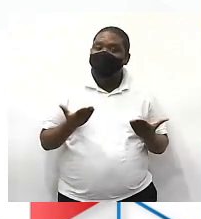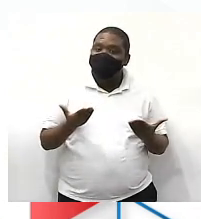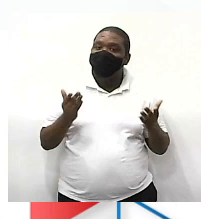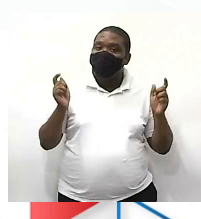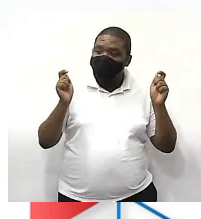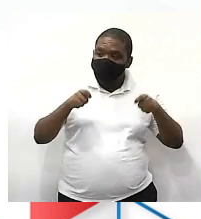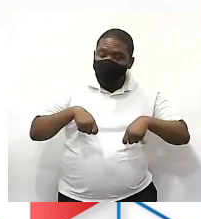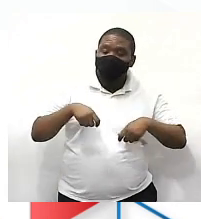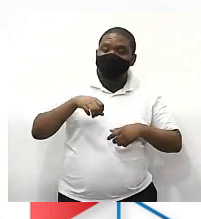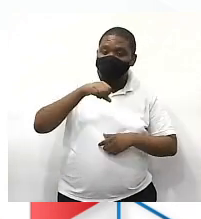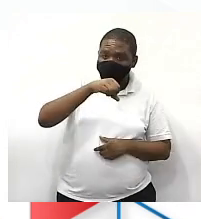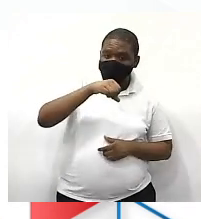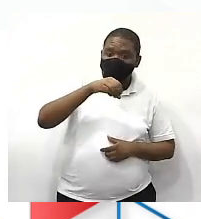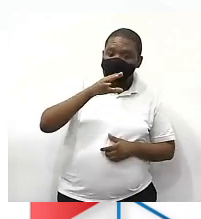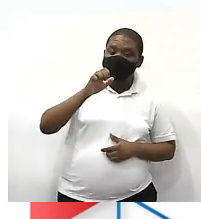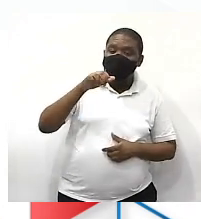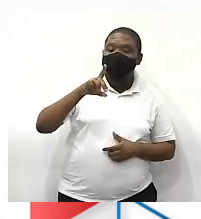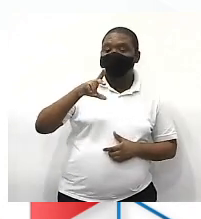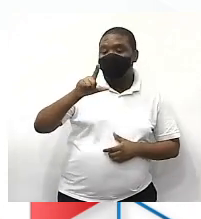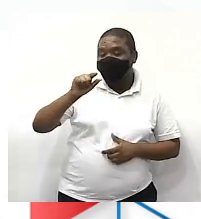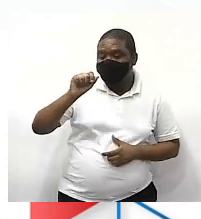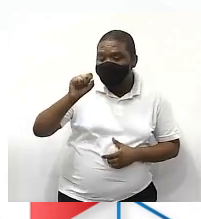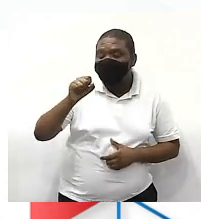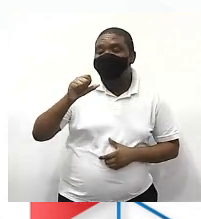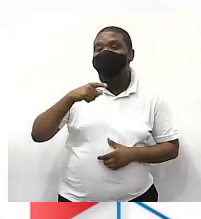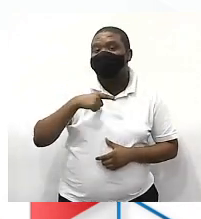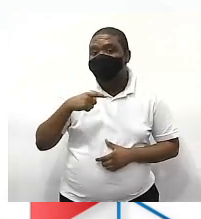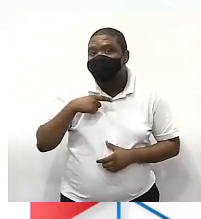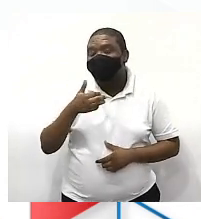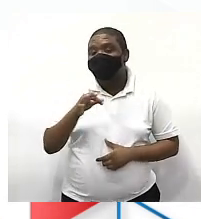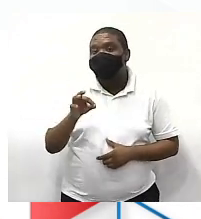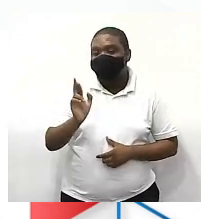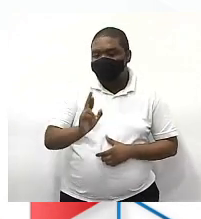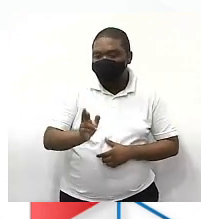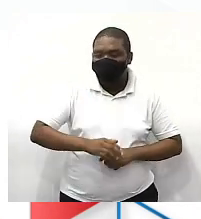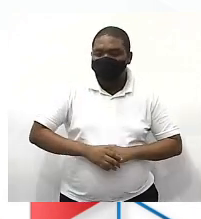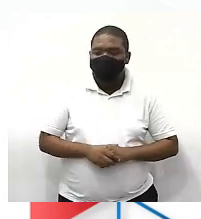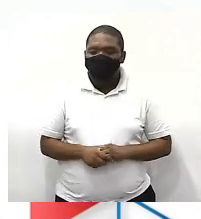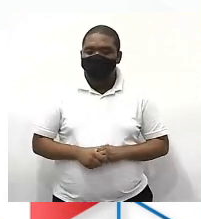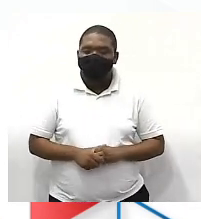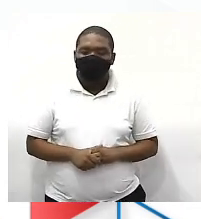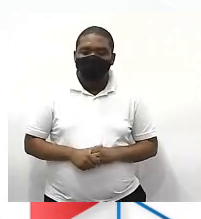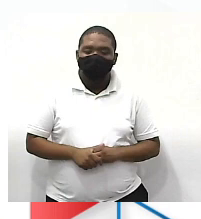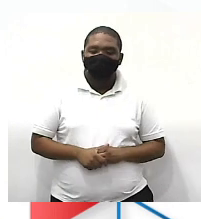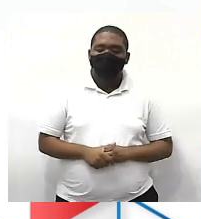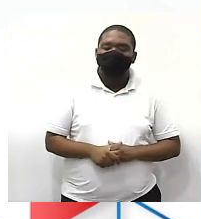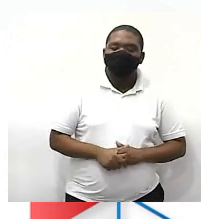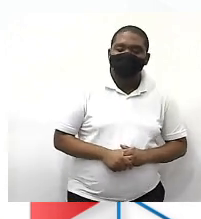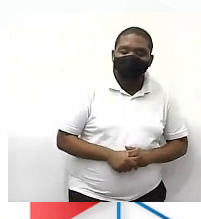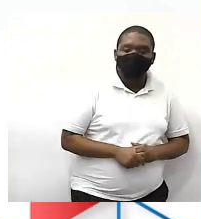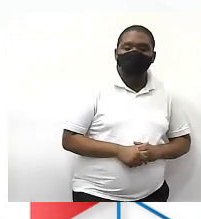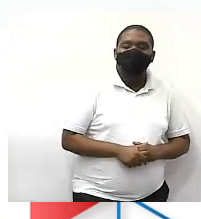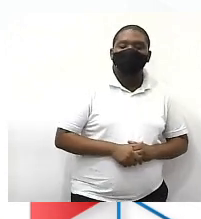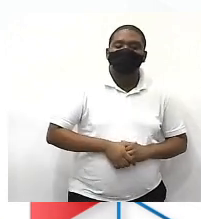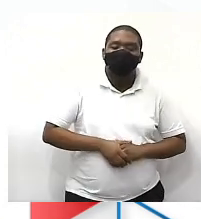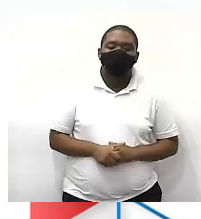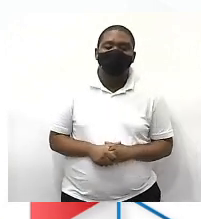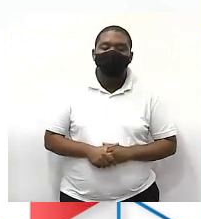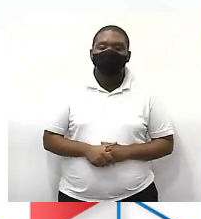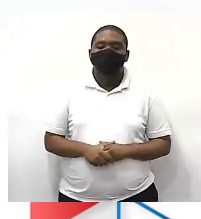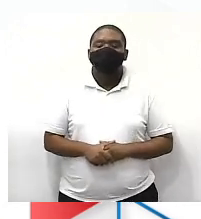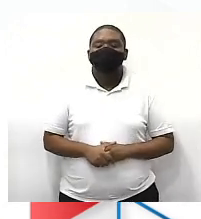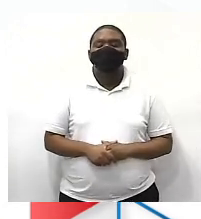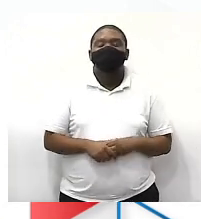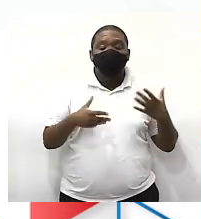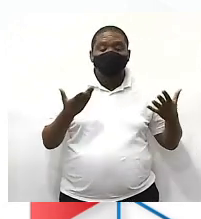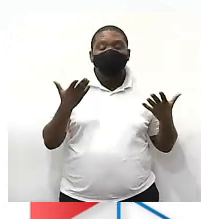ter 9 cédulas de R$10 separando os grupos de 10 em 10. Tá ok? Vamos seguir então agora para a gente